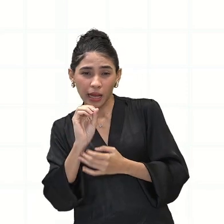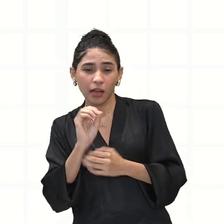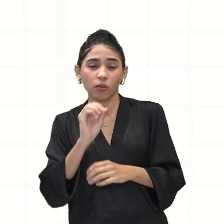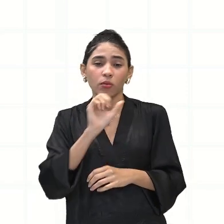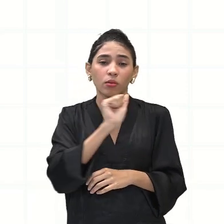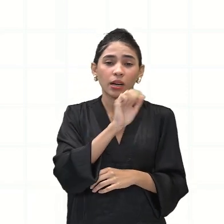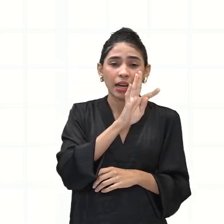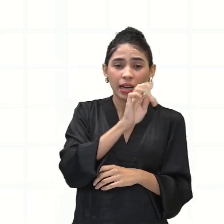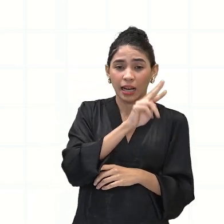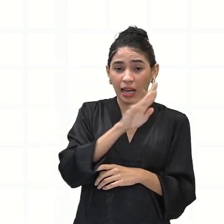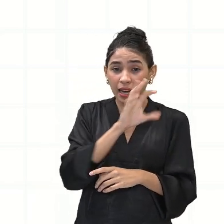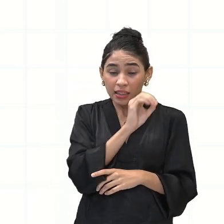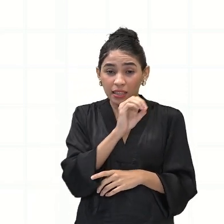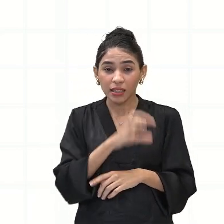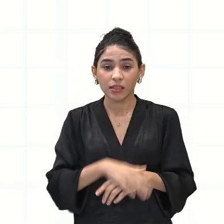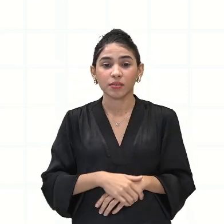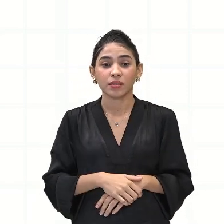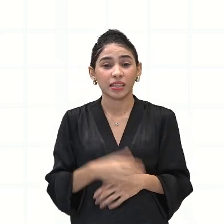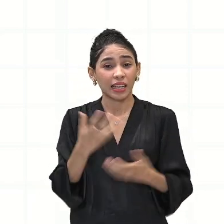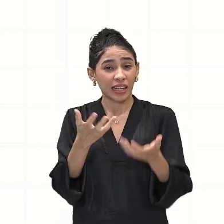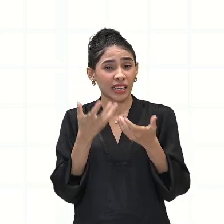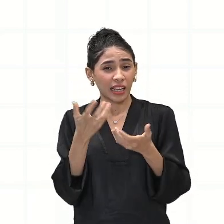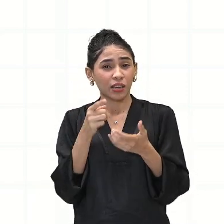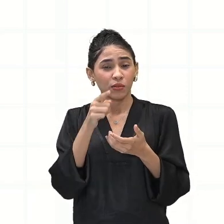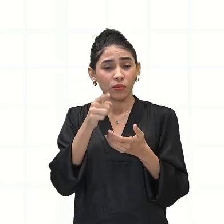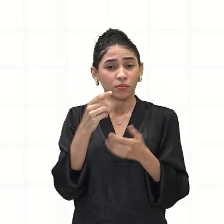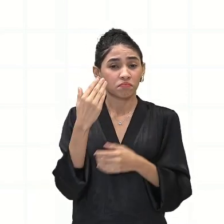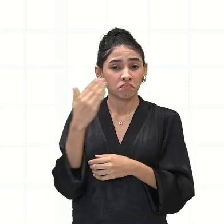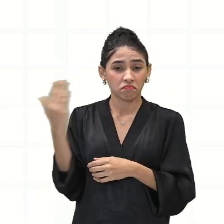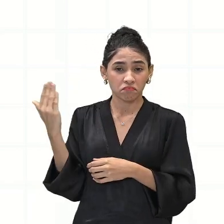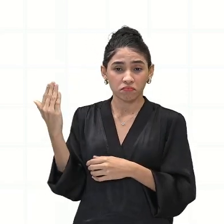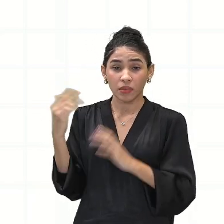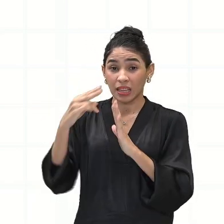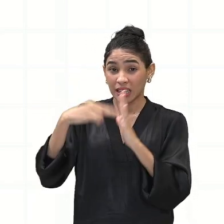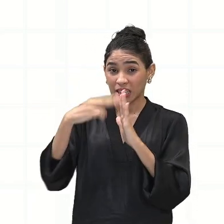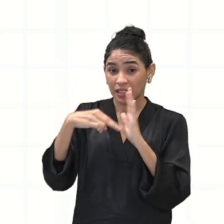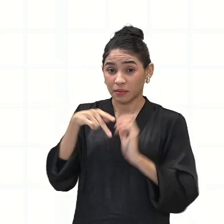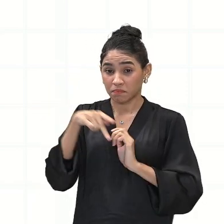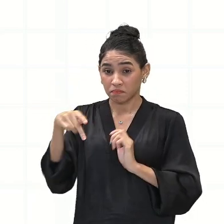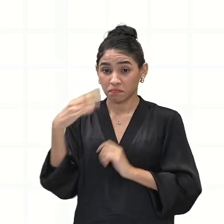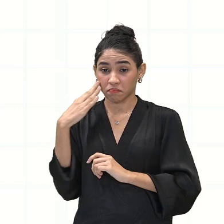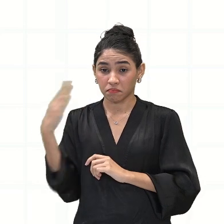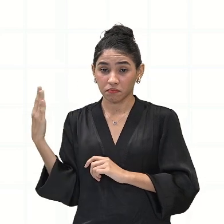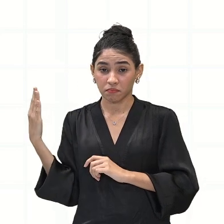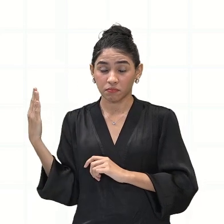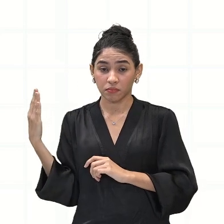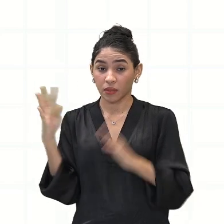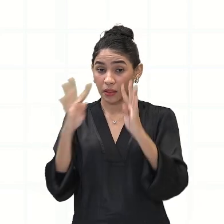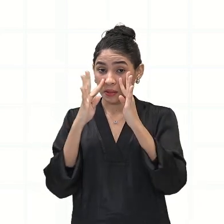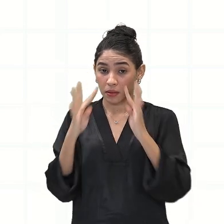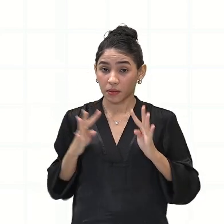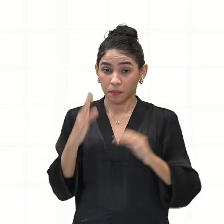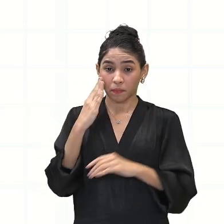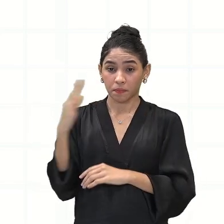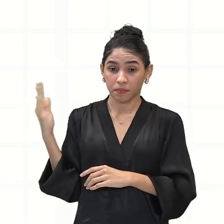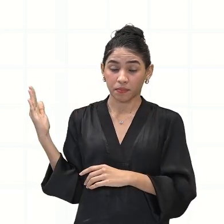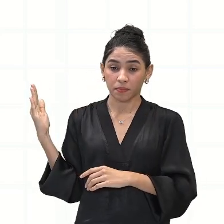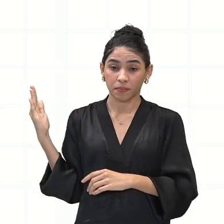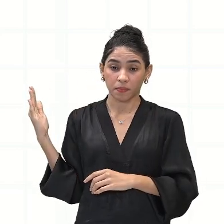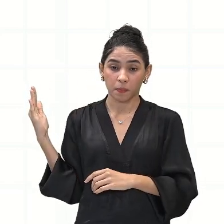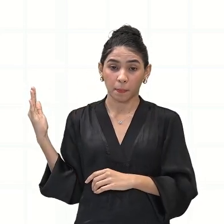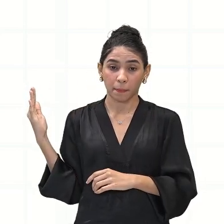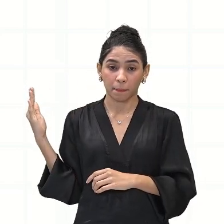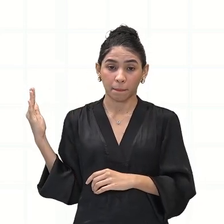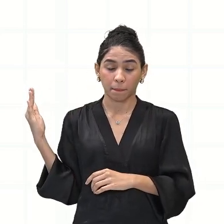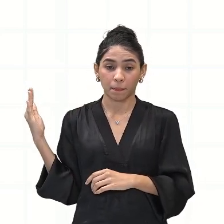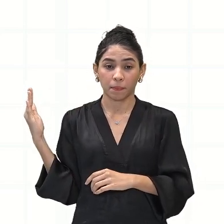palavras. Quero que você ganhe, apanhe, que você me apanhe. Sou o seu bezerro, falando lá do berro, né? Gritando mamãe. E esse